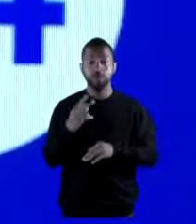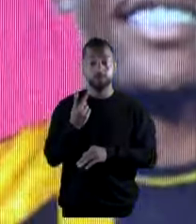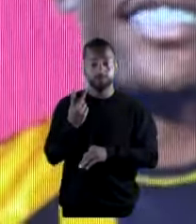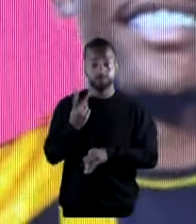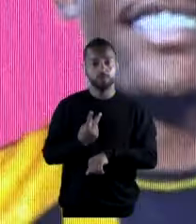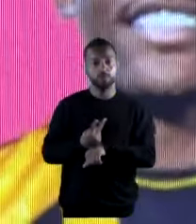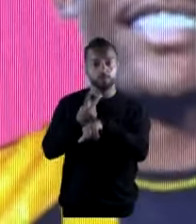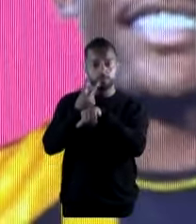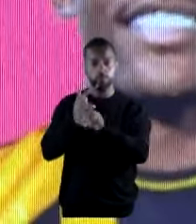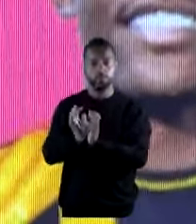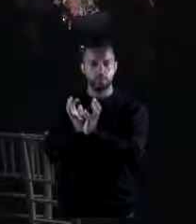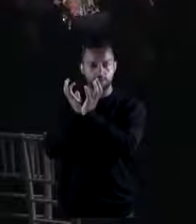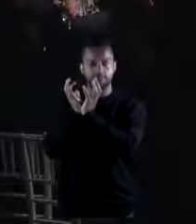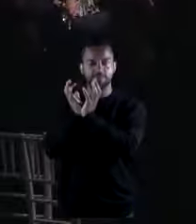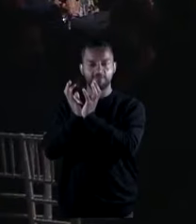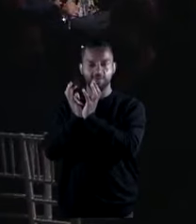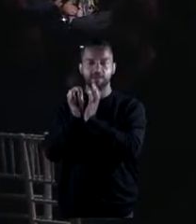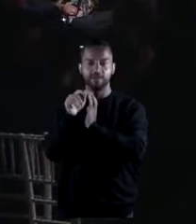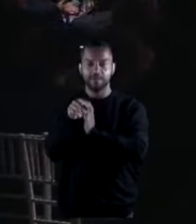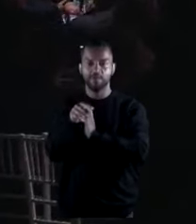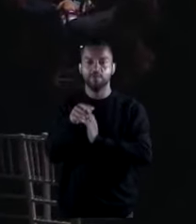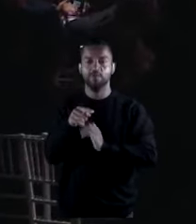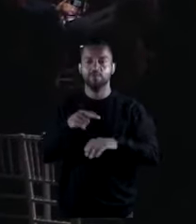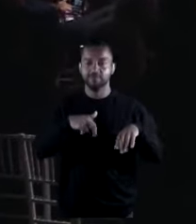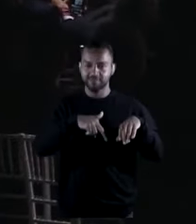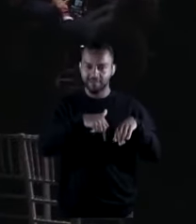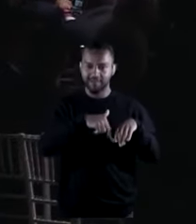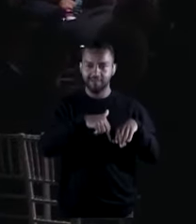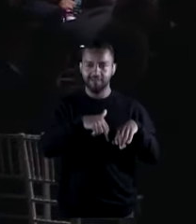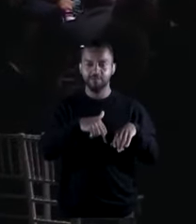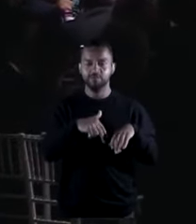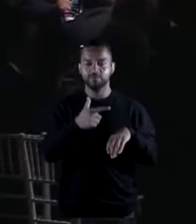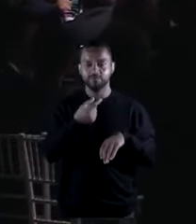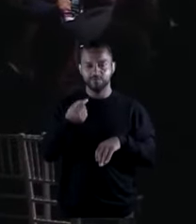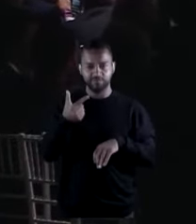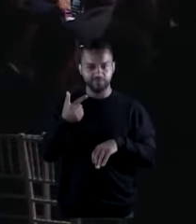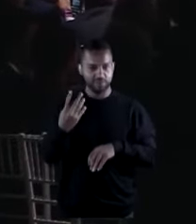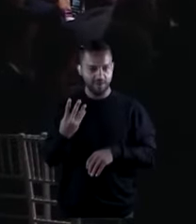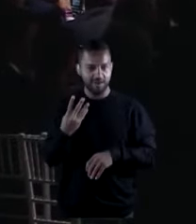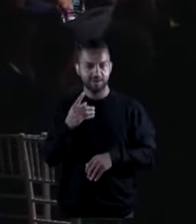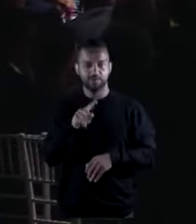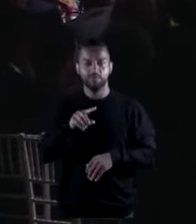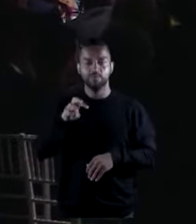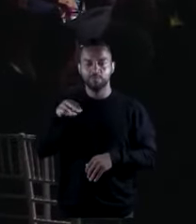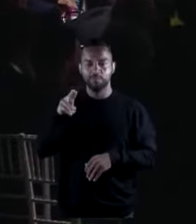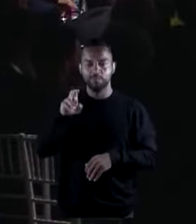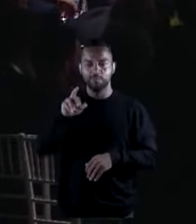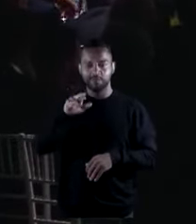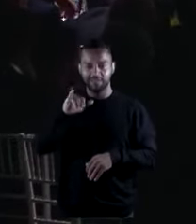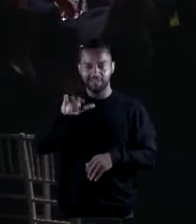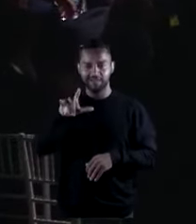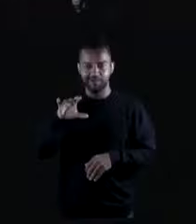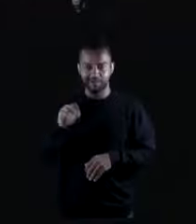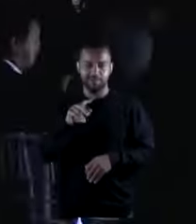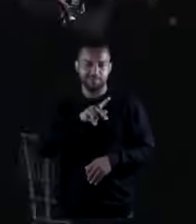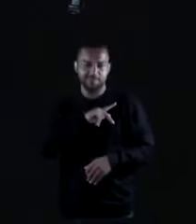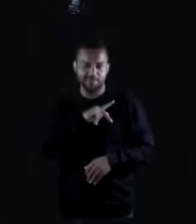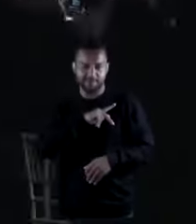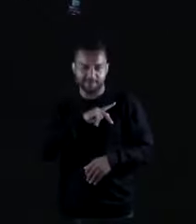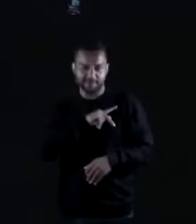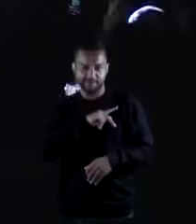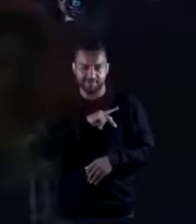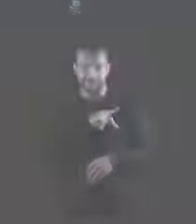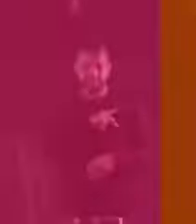troféu do melhor zagueiro Pixbet do Paulistão Sicredi 2024 é o Murilo do Palmeiras. O